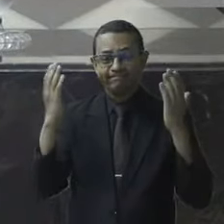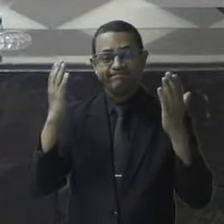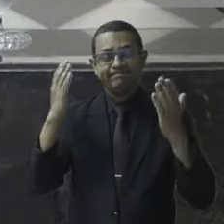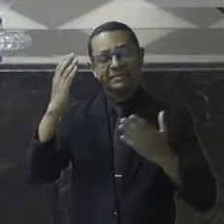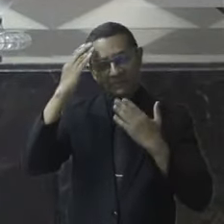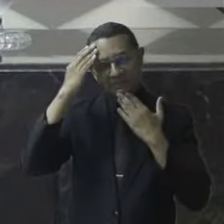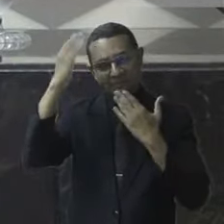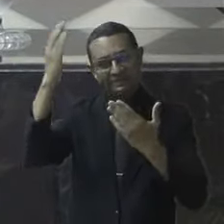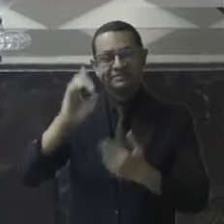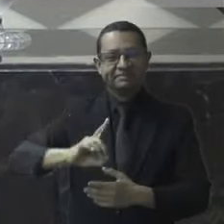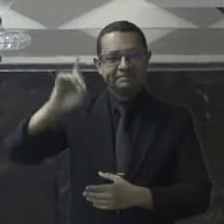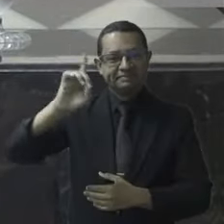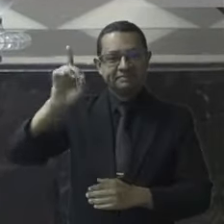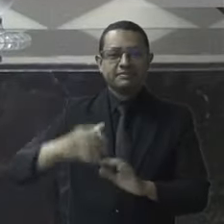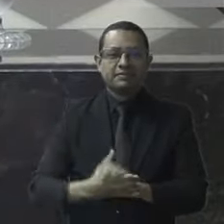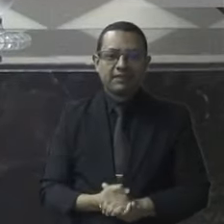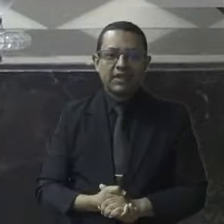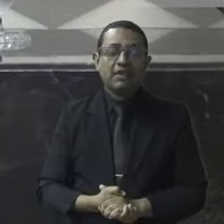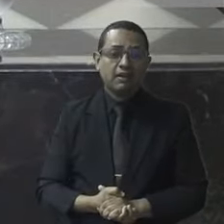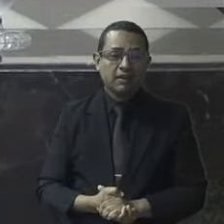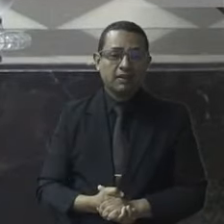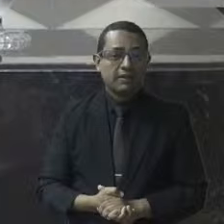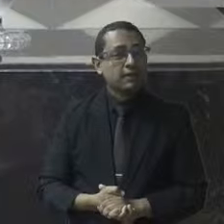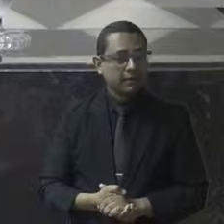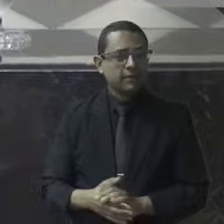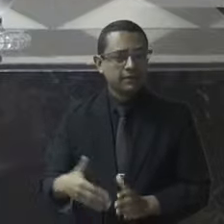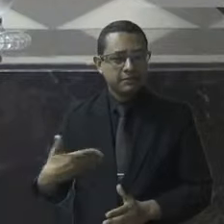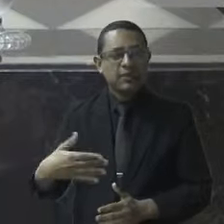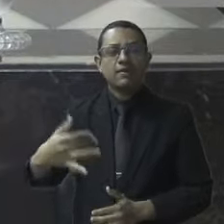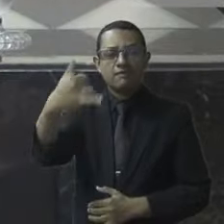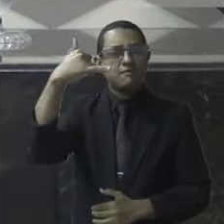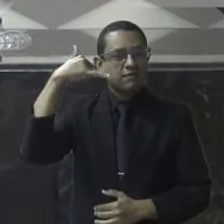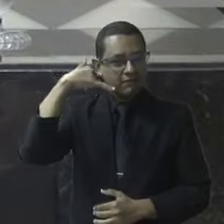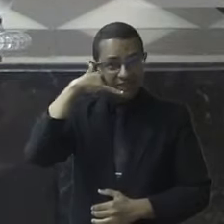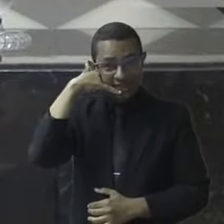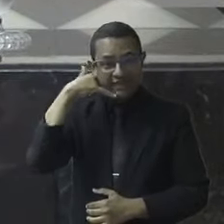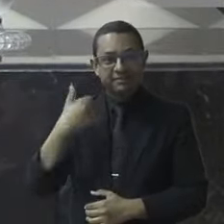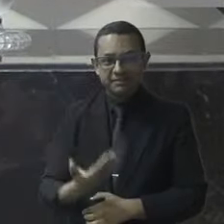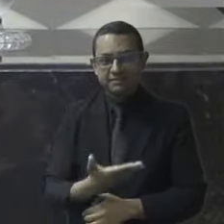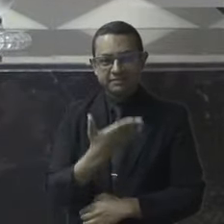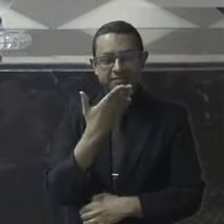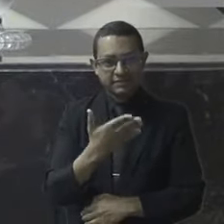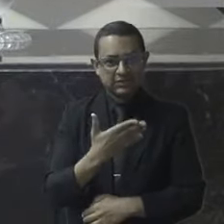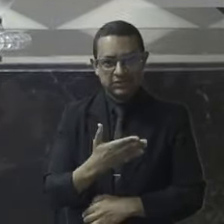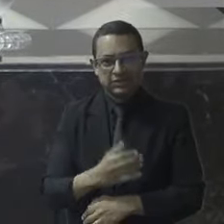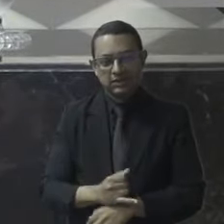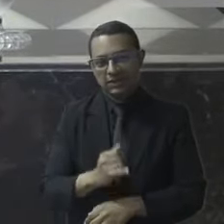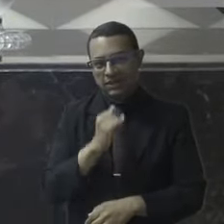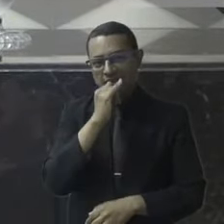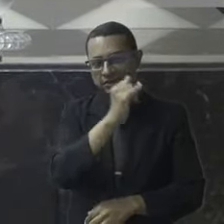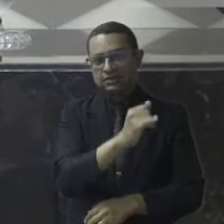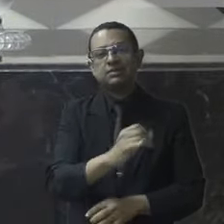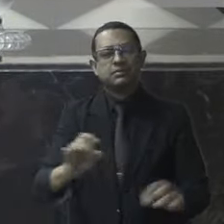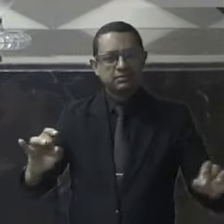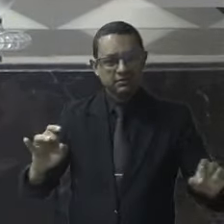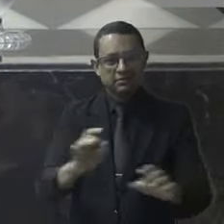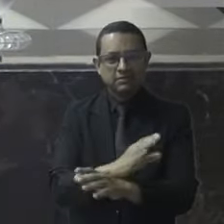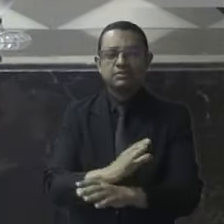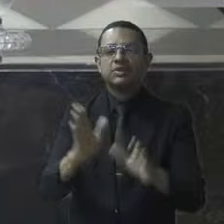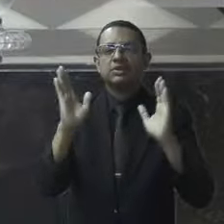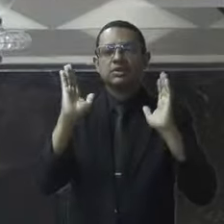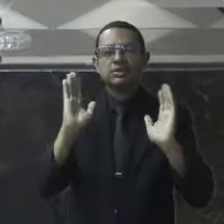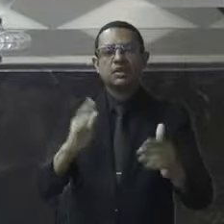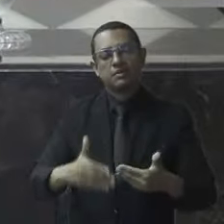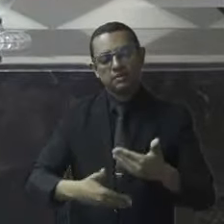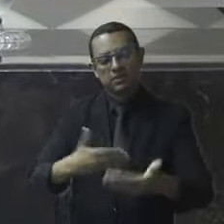Deus. E agora há pouco, daqui a pouco eu vou ligar para ela e já dizer que encerramos e tudo com